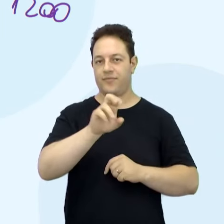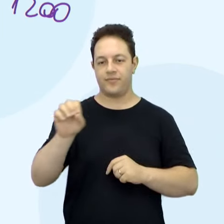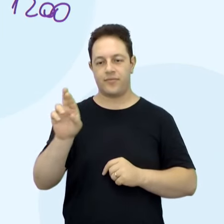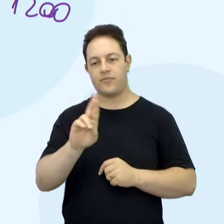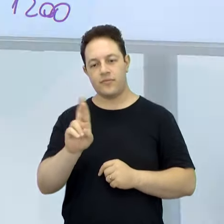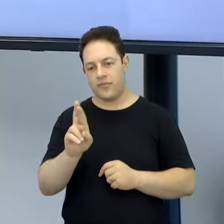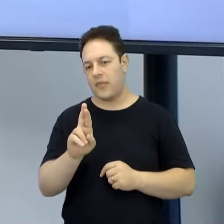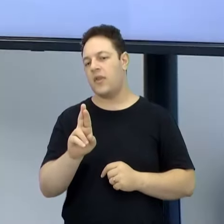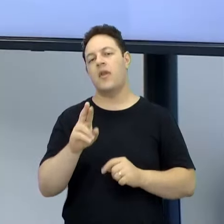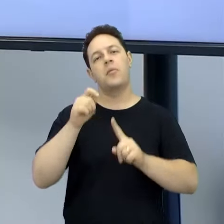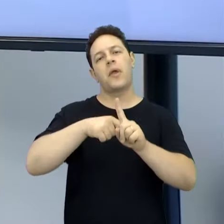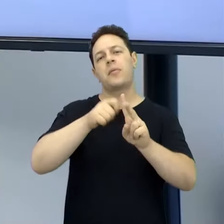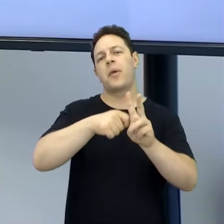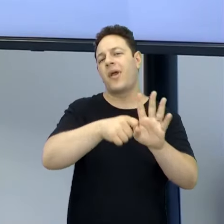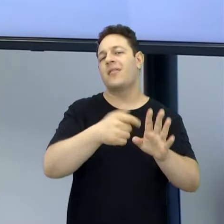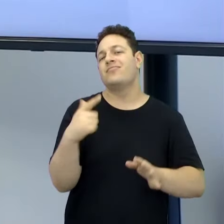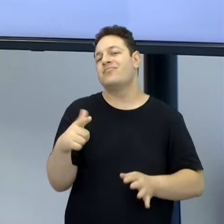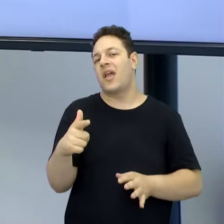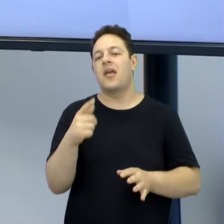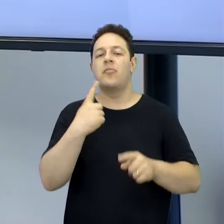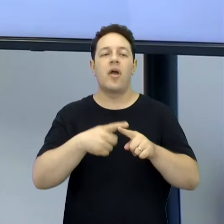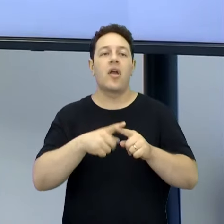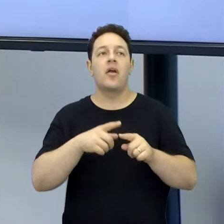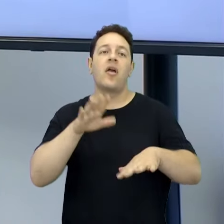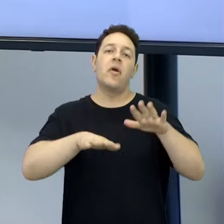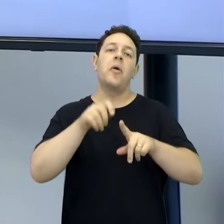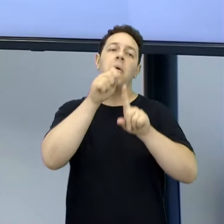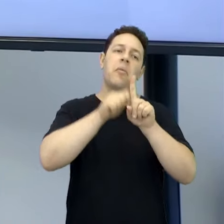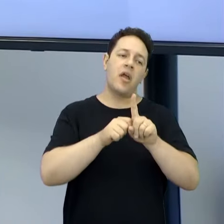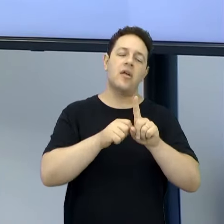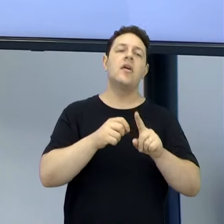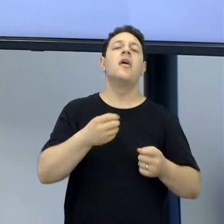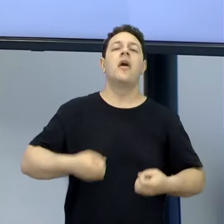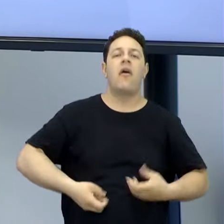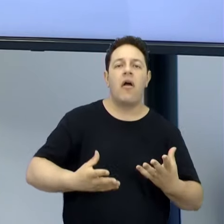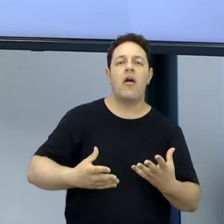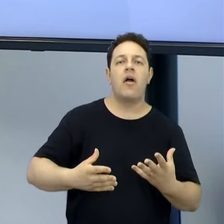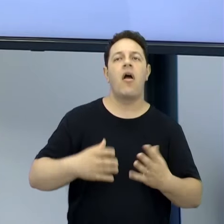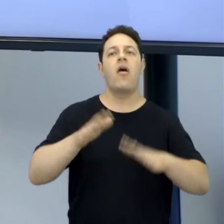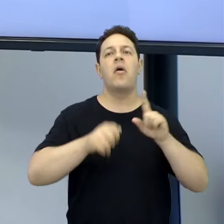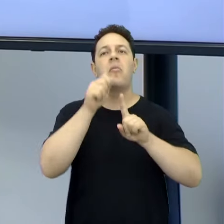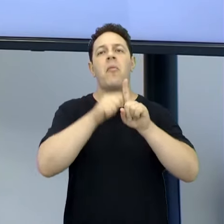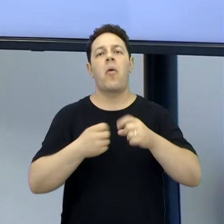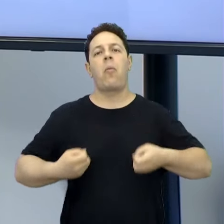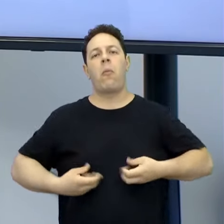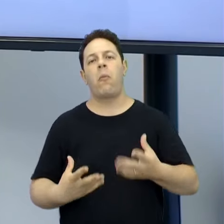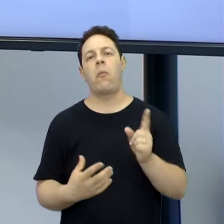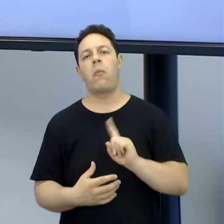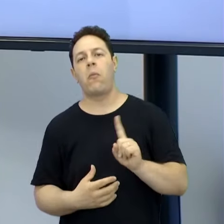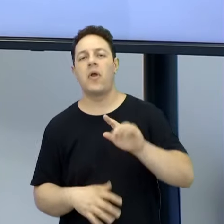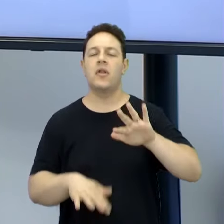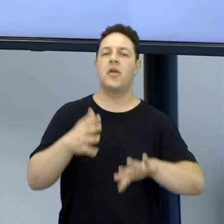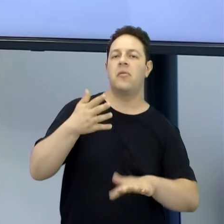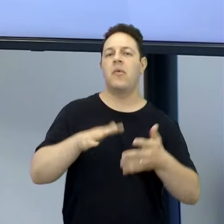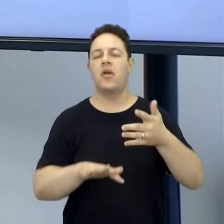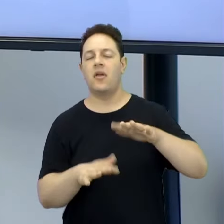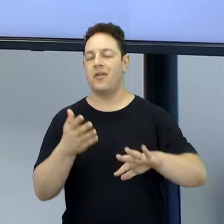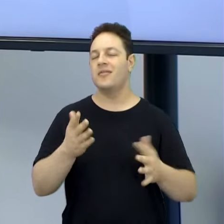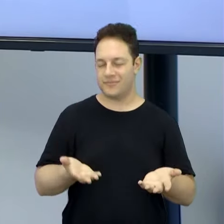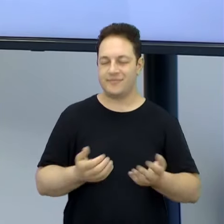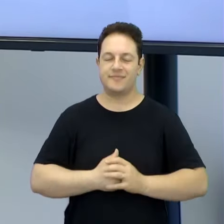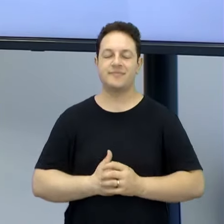tem diversos mensal, porque é um custo variável, aí pode ser que varie, então ele não tem no mês, ele é